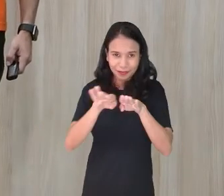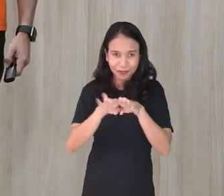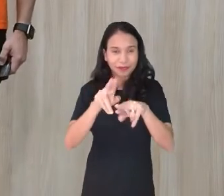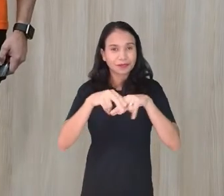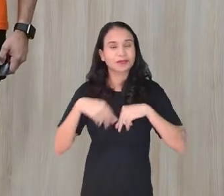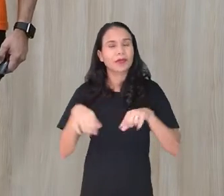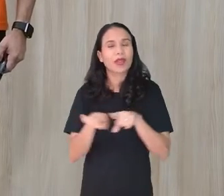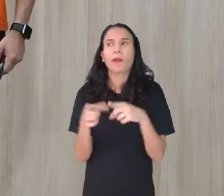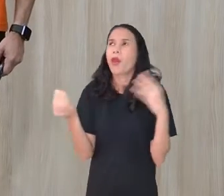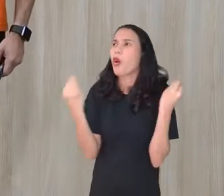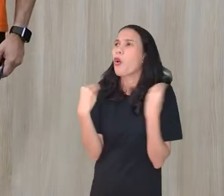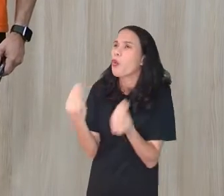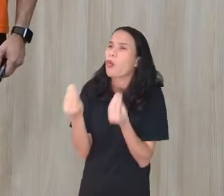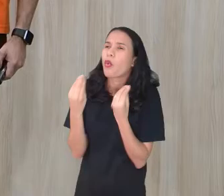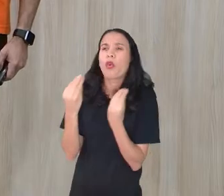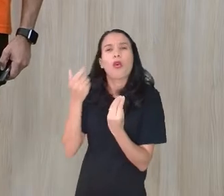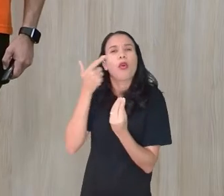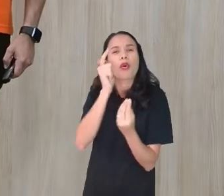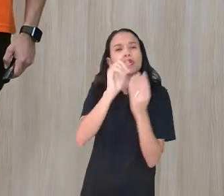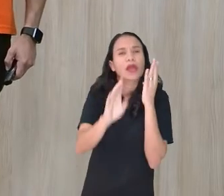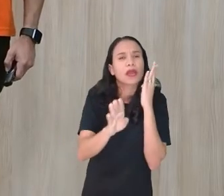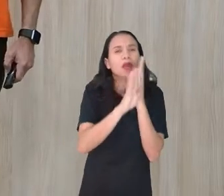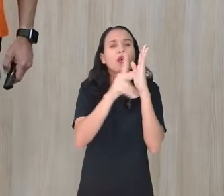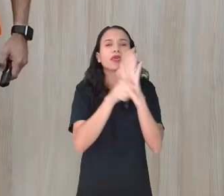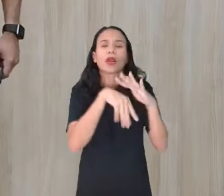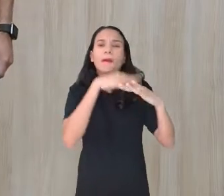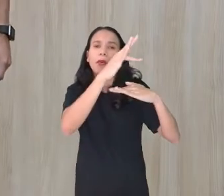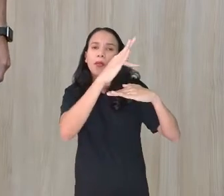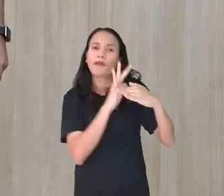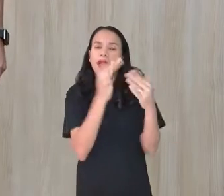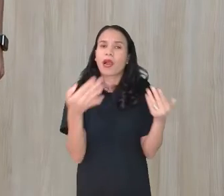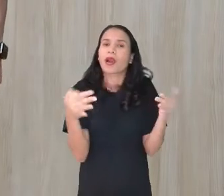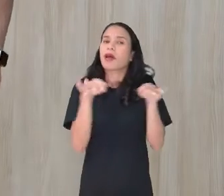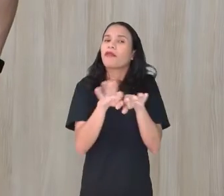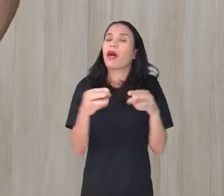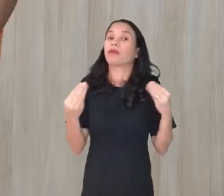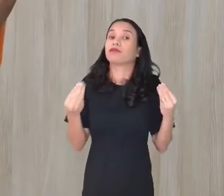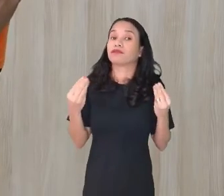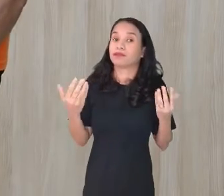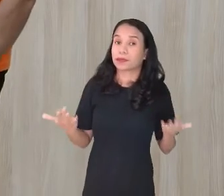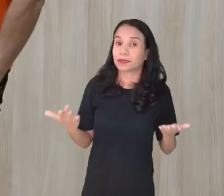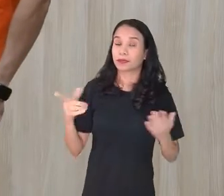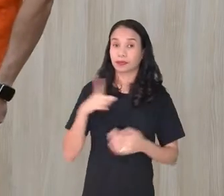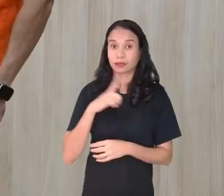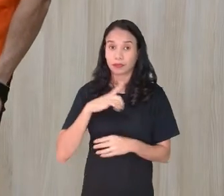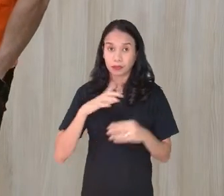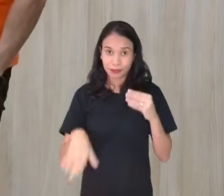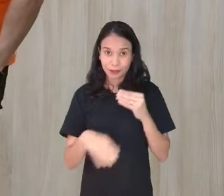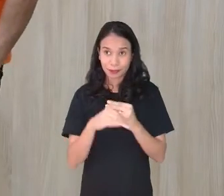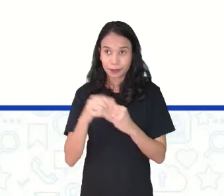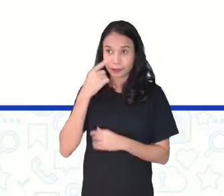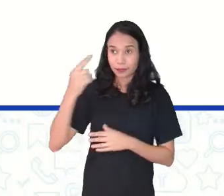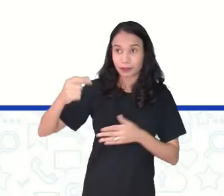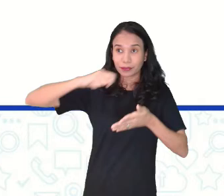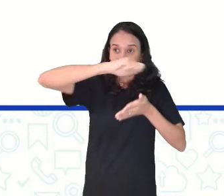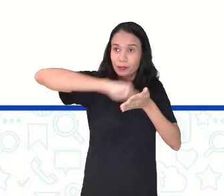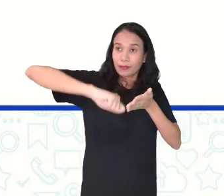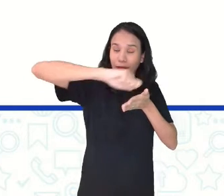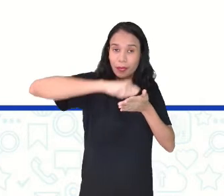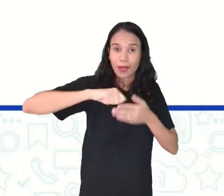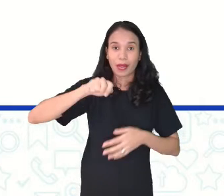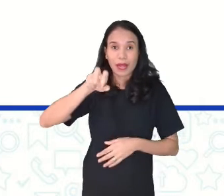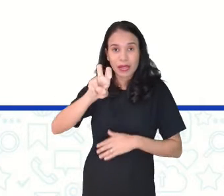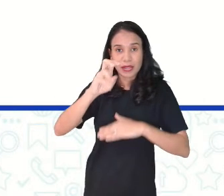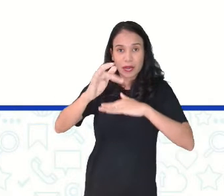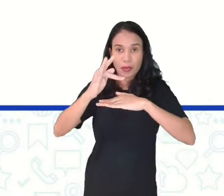E como é que eu faço para encontrar essas frações equivalentes? Tá? Então, eu coloquei aqui, ó, escreva